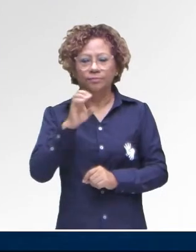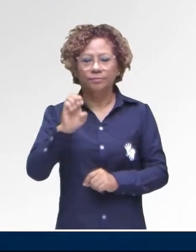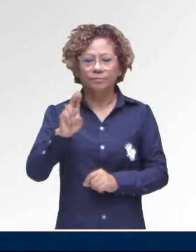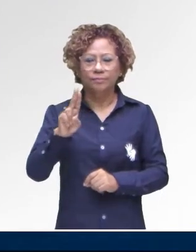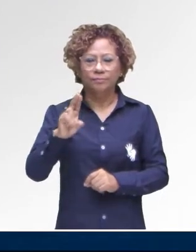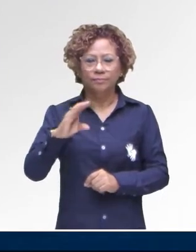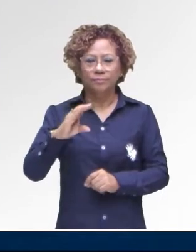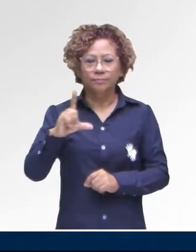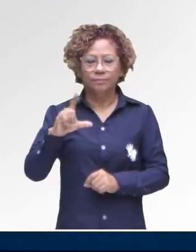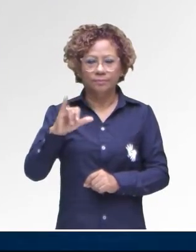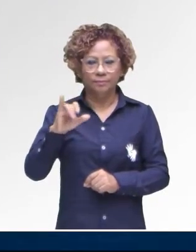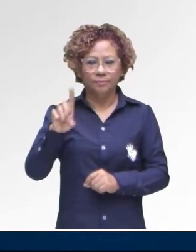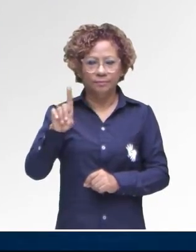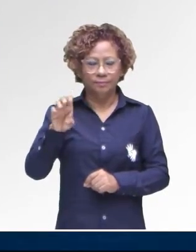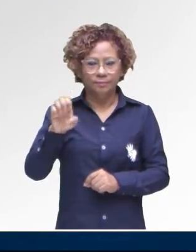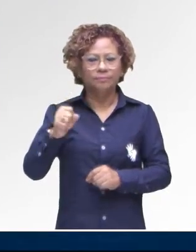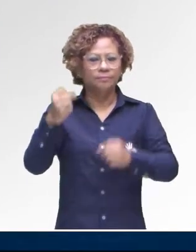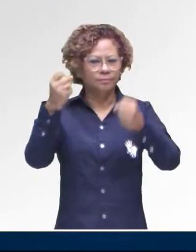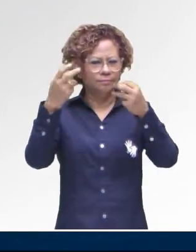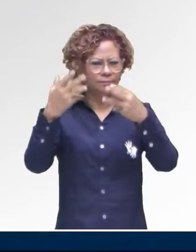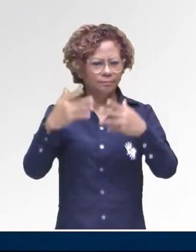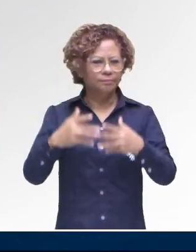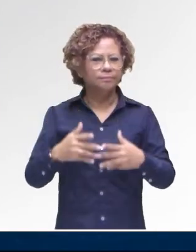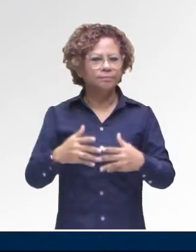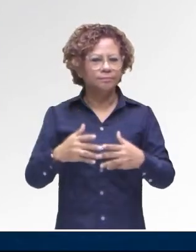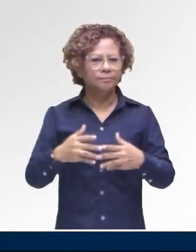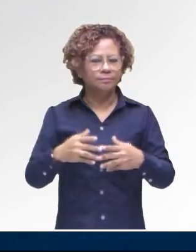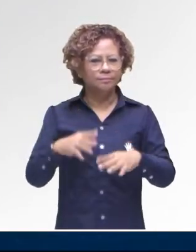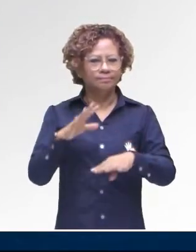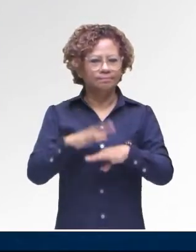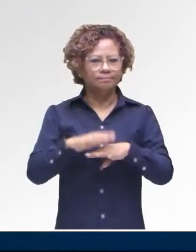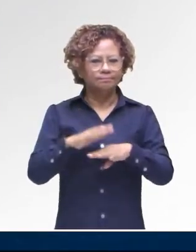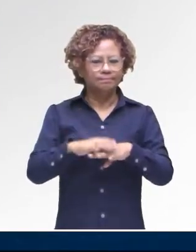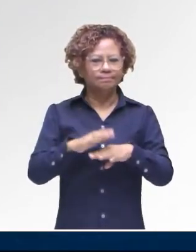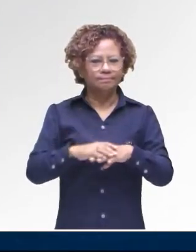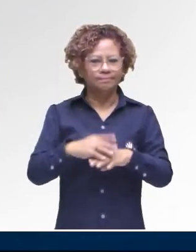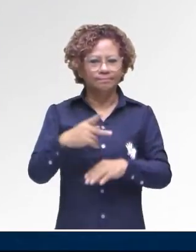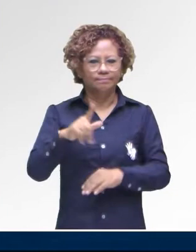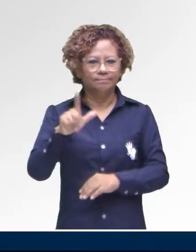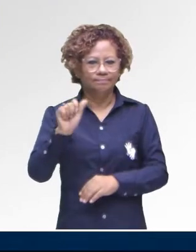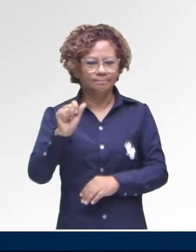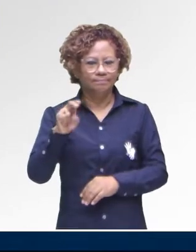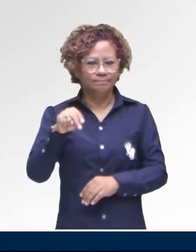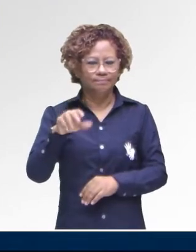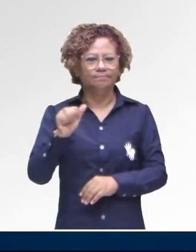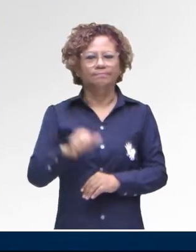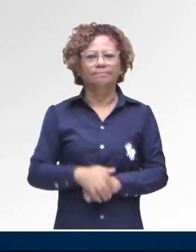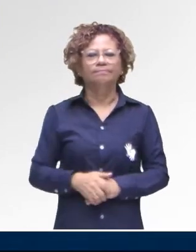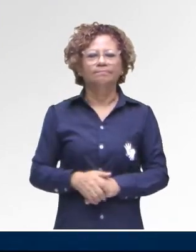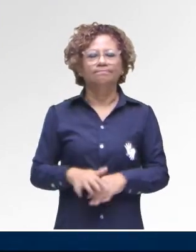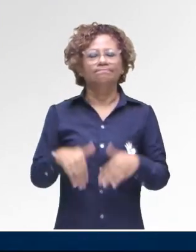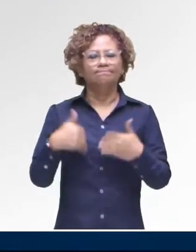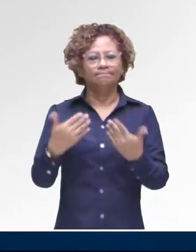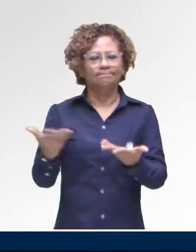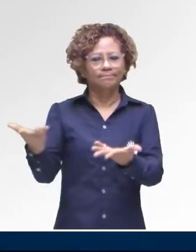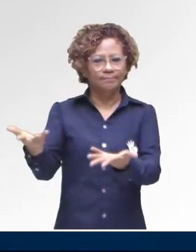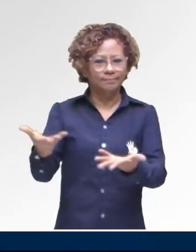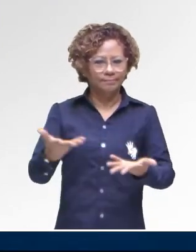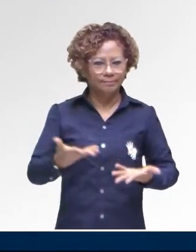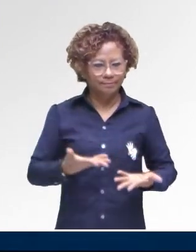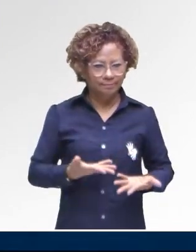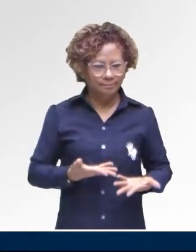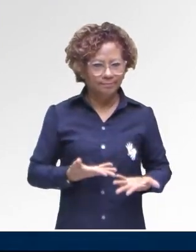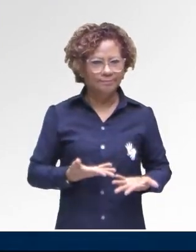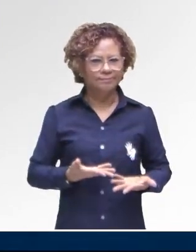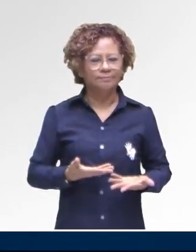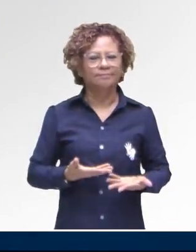vamos assistir um vídeo agora falando mais sobre ele. Olá, seja bem-vindo, seja bem-vinda à nossa aula de matemática aqui com o